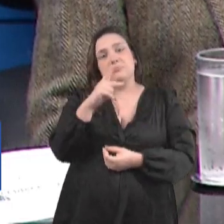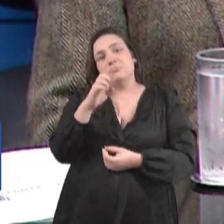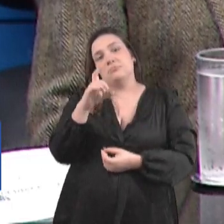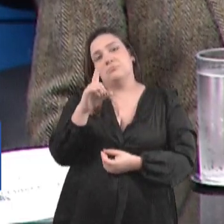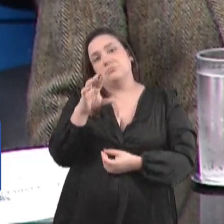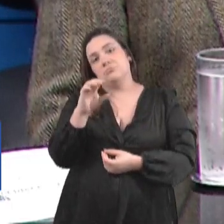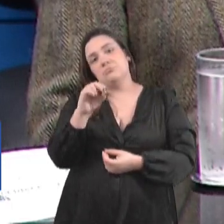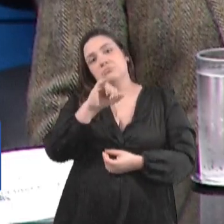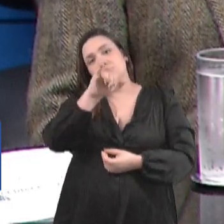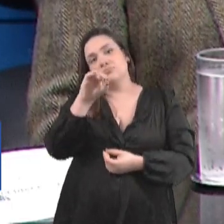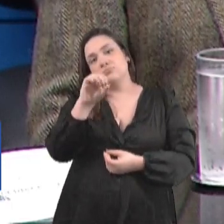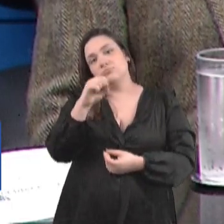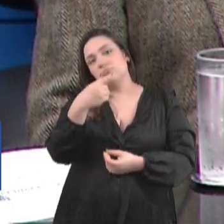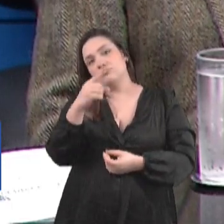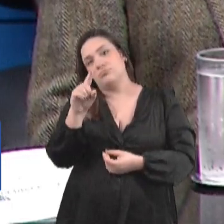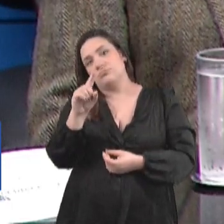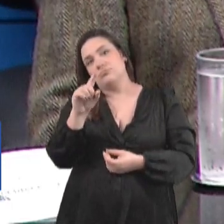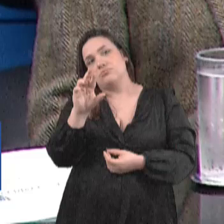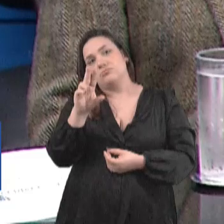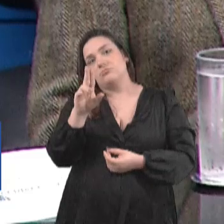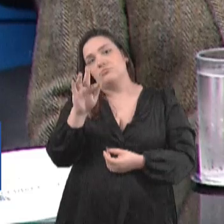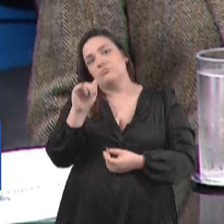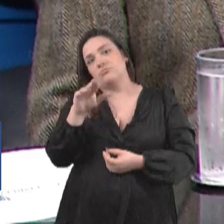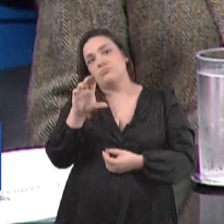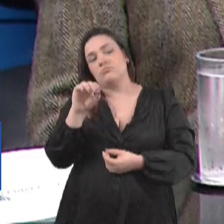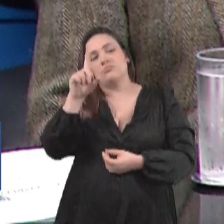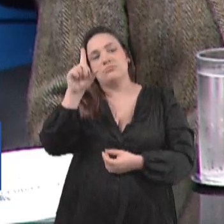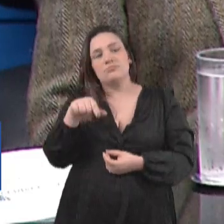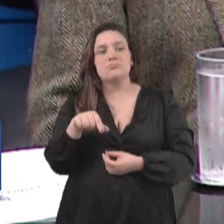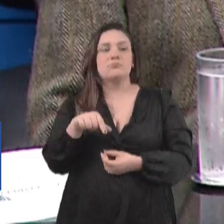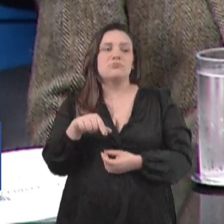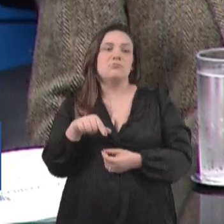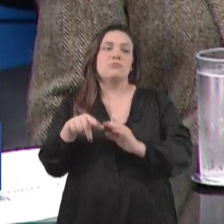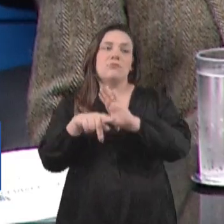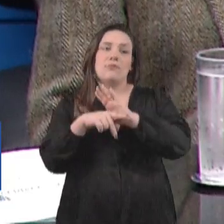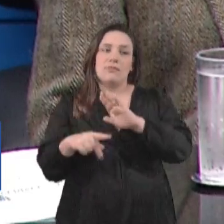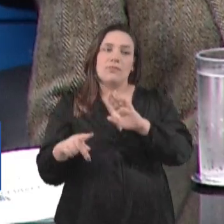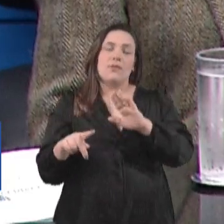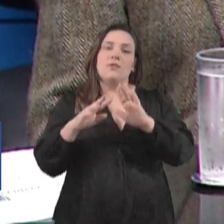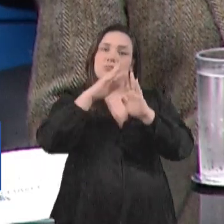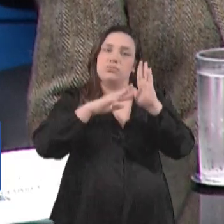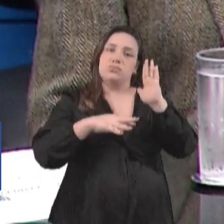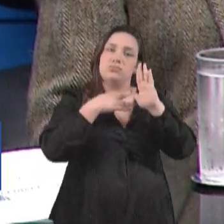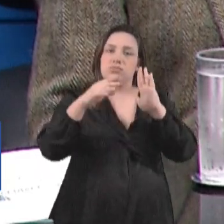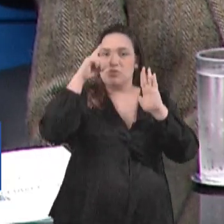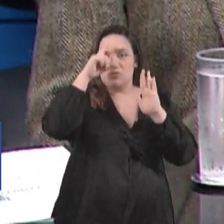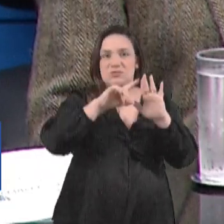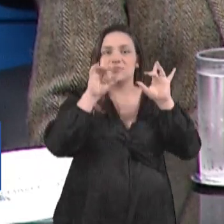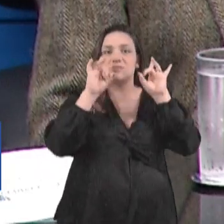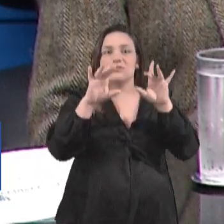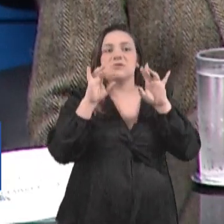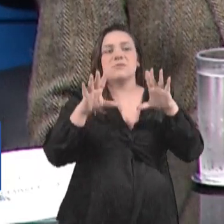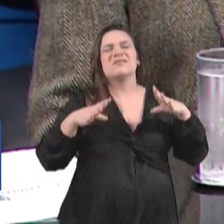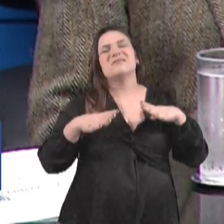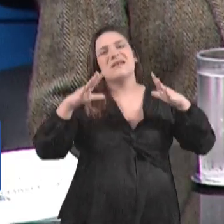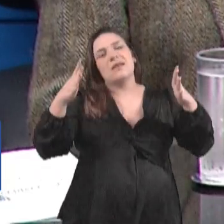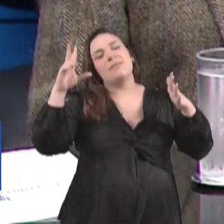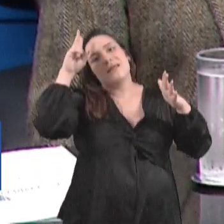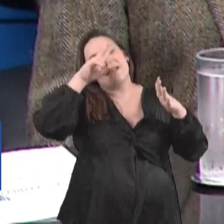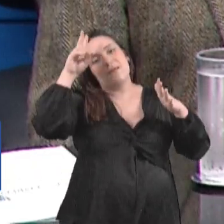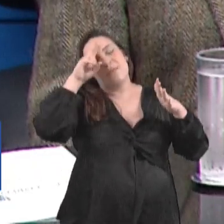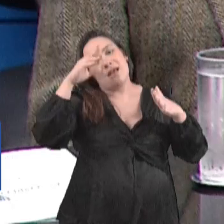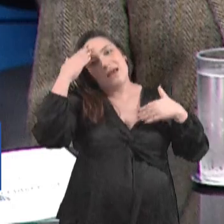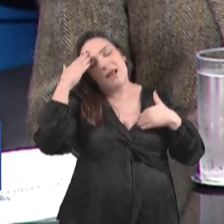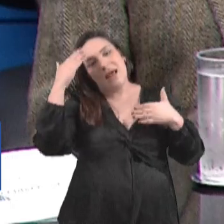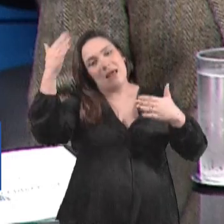José Rufino, uma homenagem que se inscreve no calendário oficial deste Parlamento como expressão da memória,